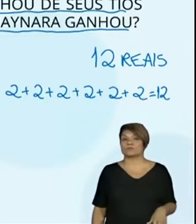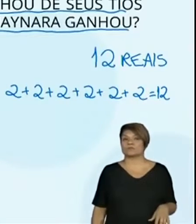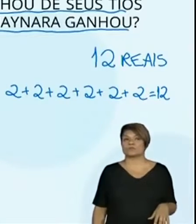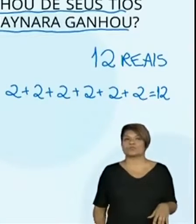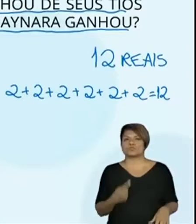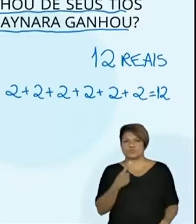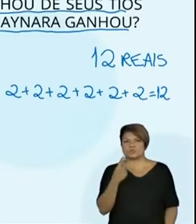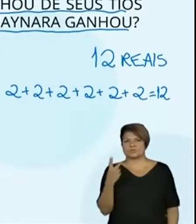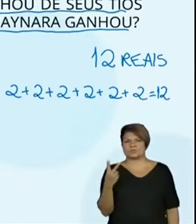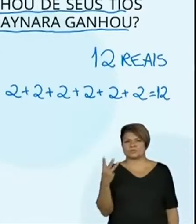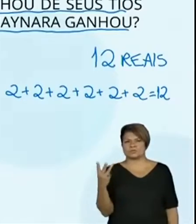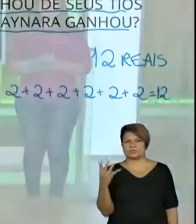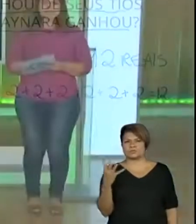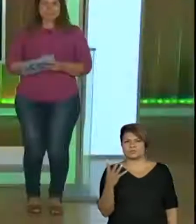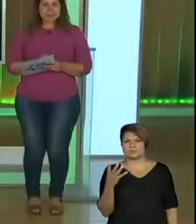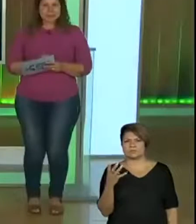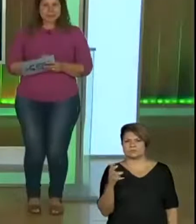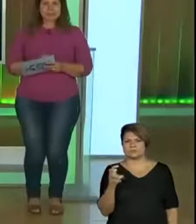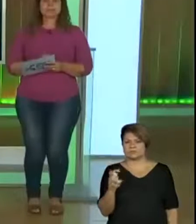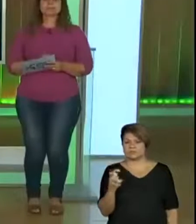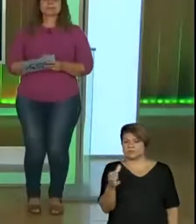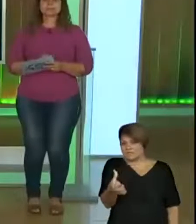uma, duas, três, quatro, cinco,